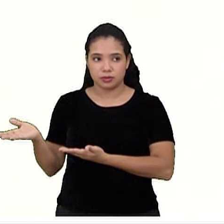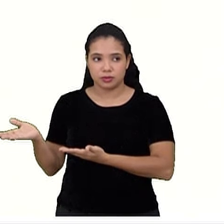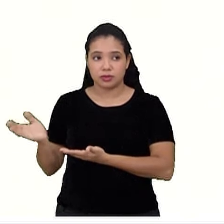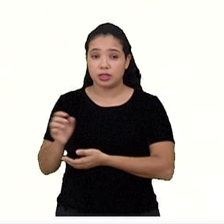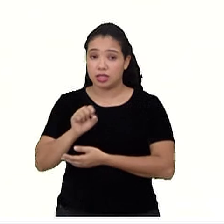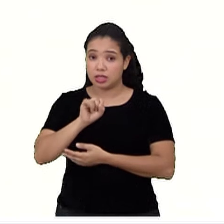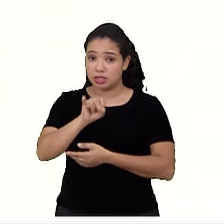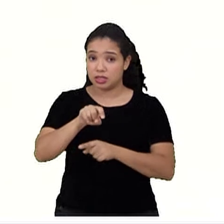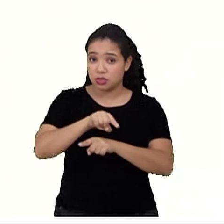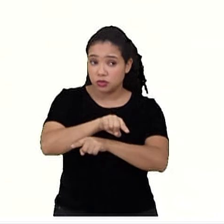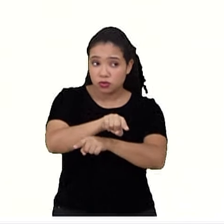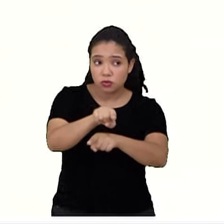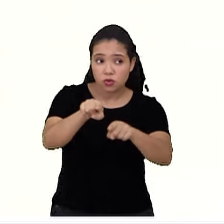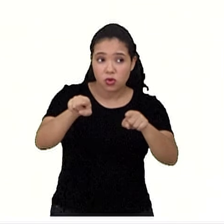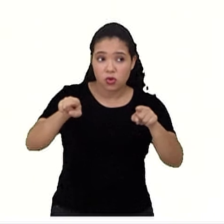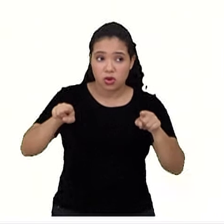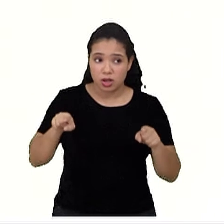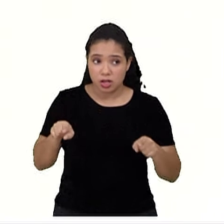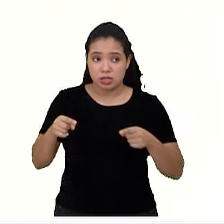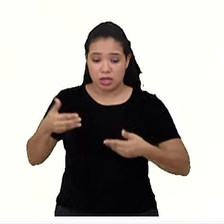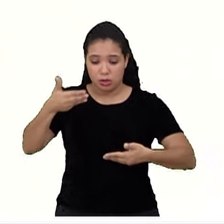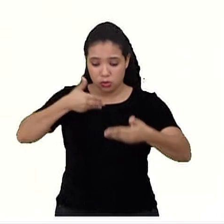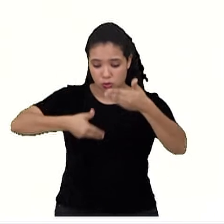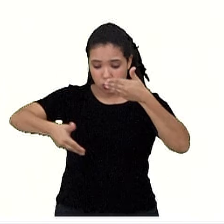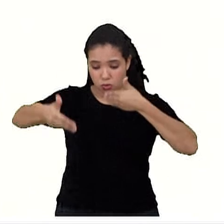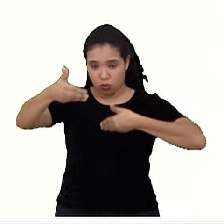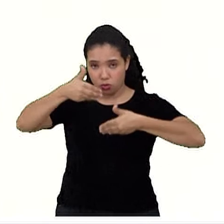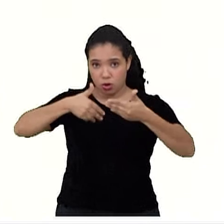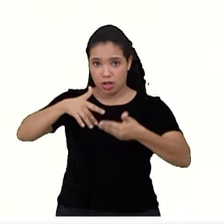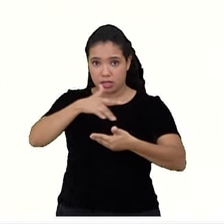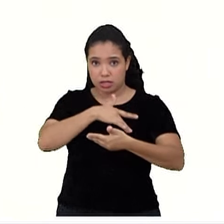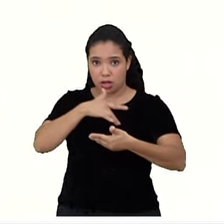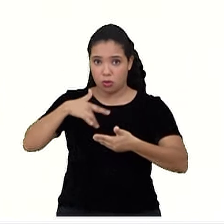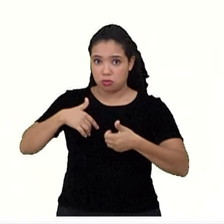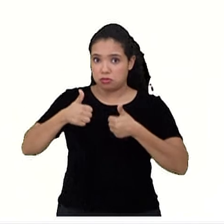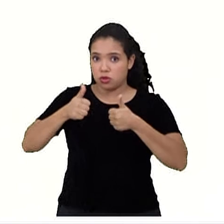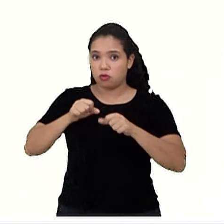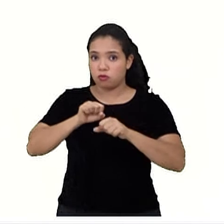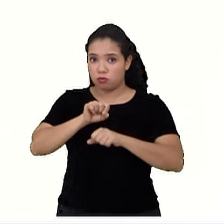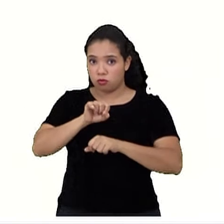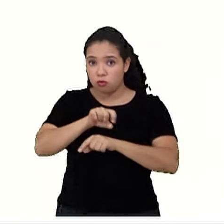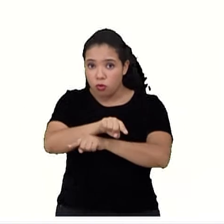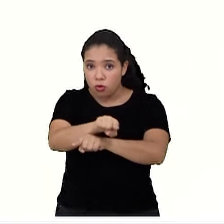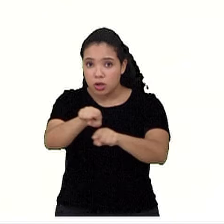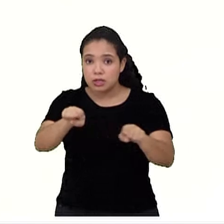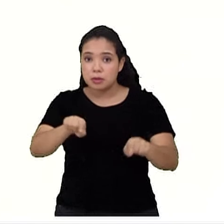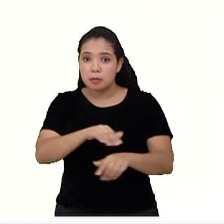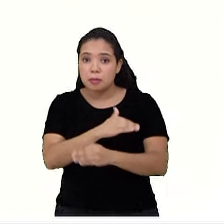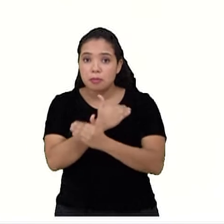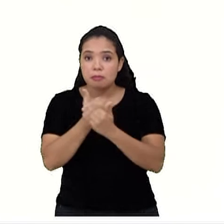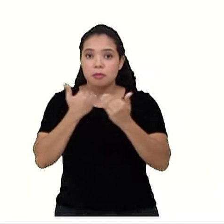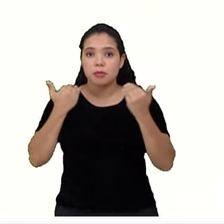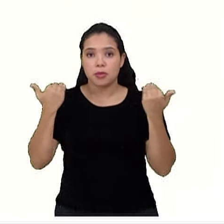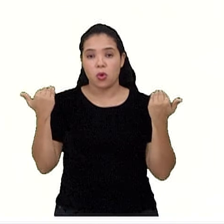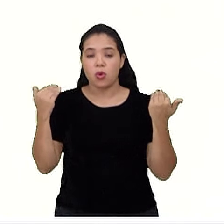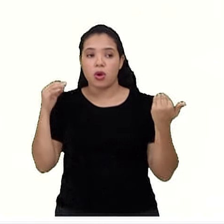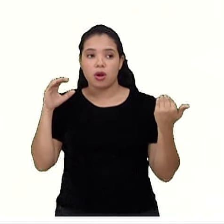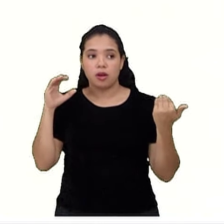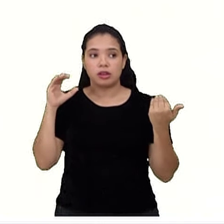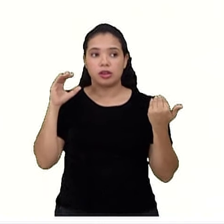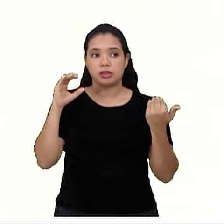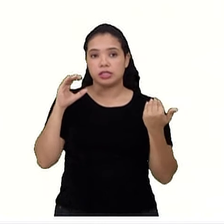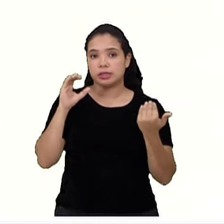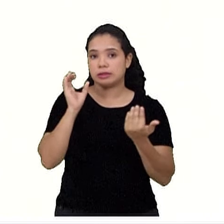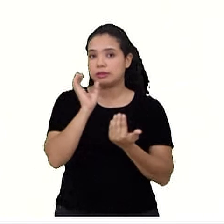Se você não tratar a sua saúde bem, você morre logo, você morre mais cedo,